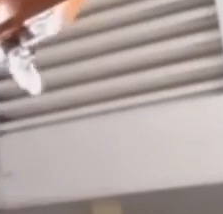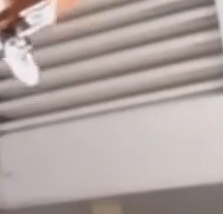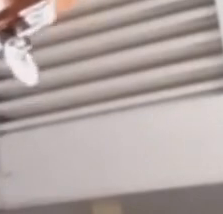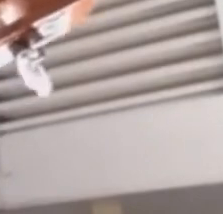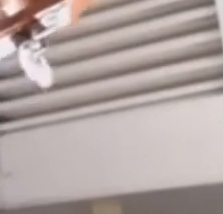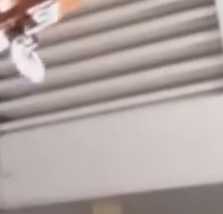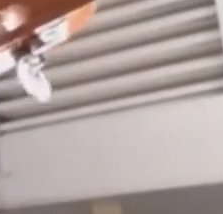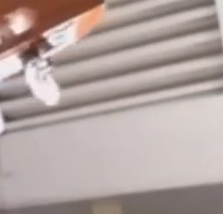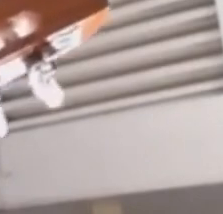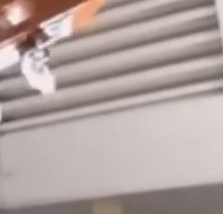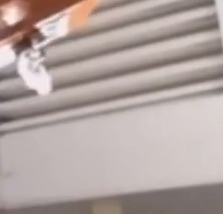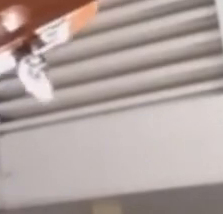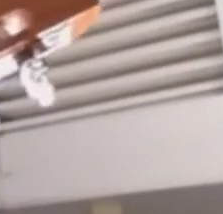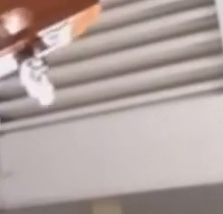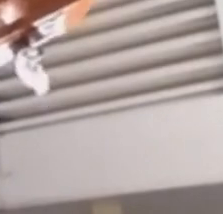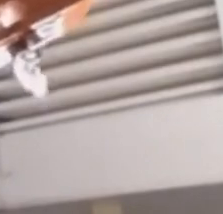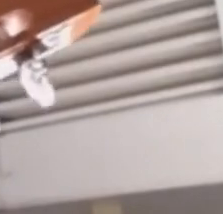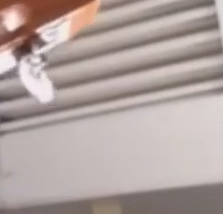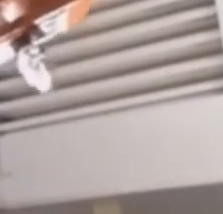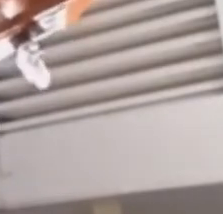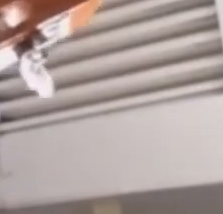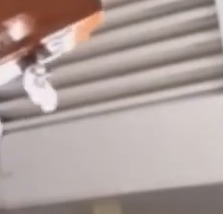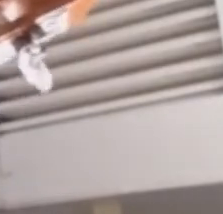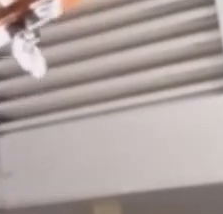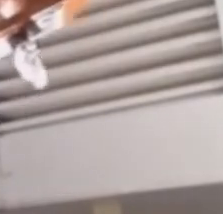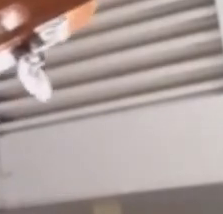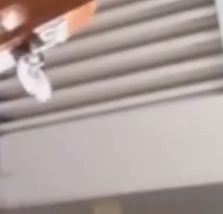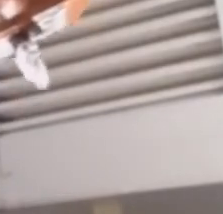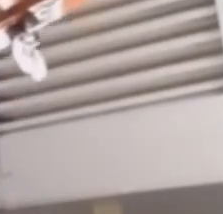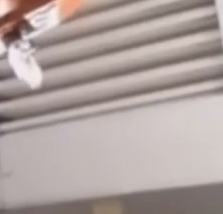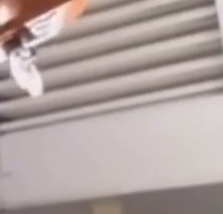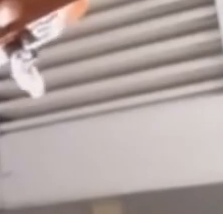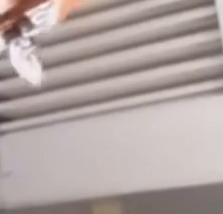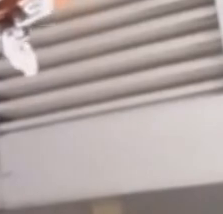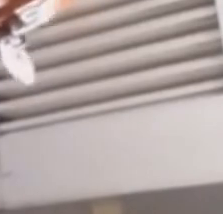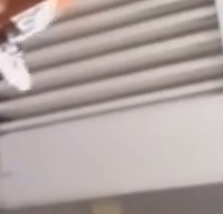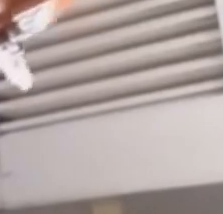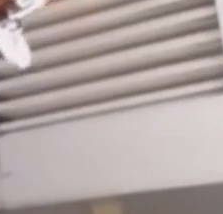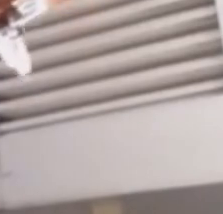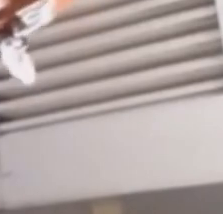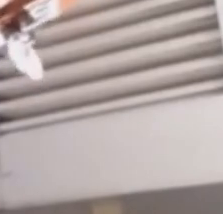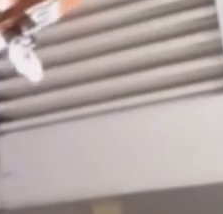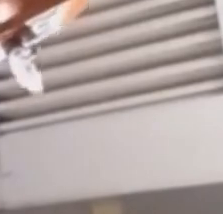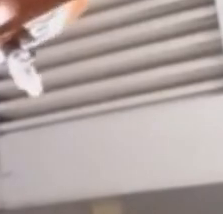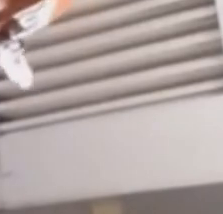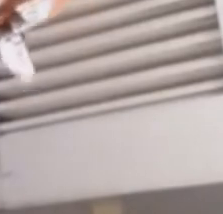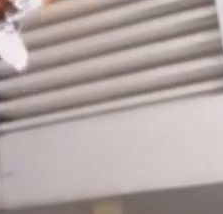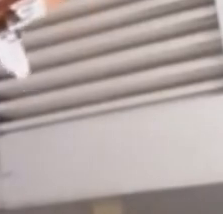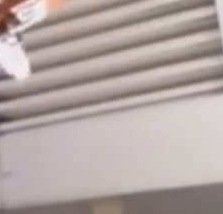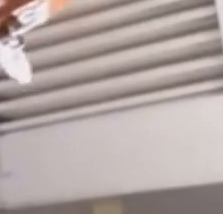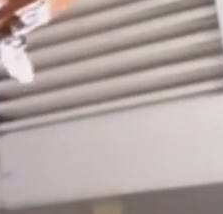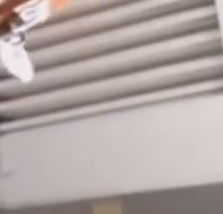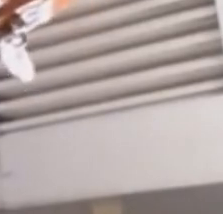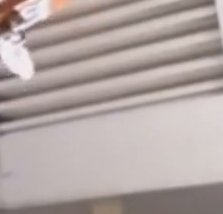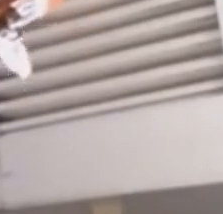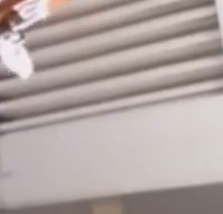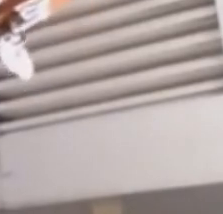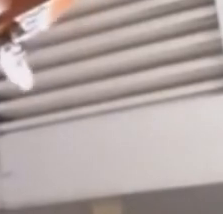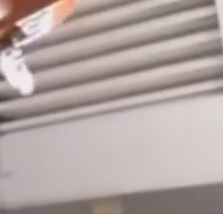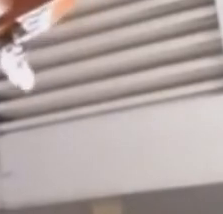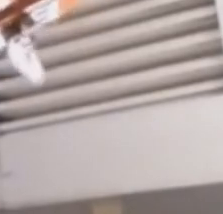prestar atenção, você vai ver, não tem problema, não, não. Quer aprender